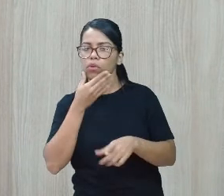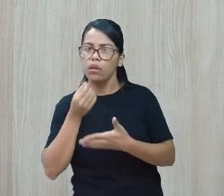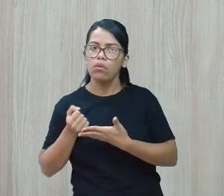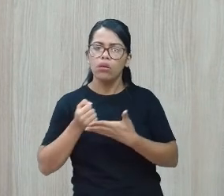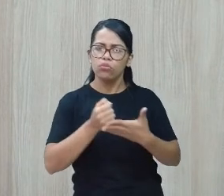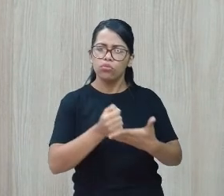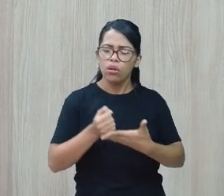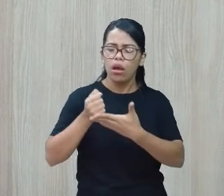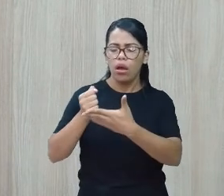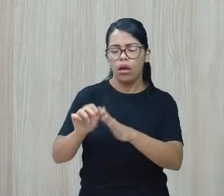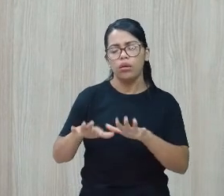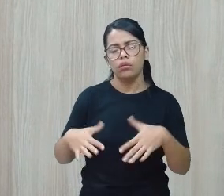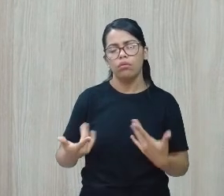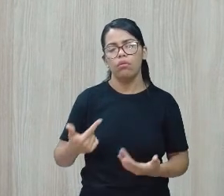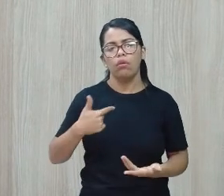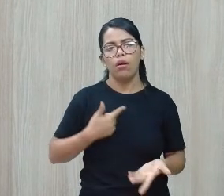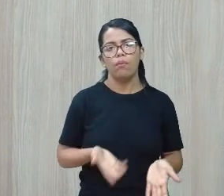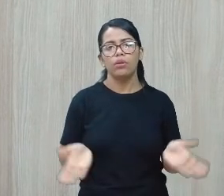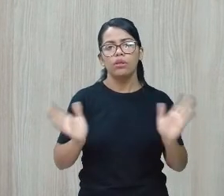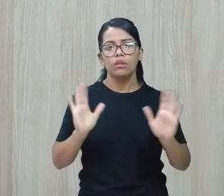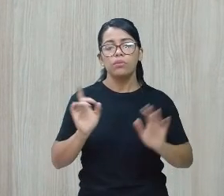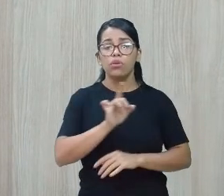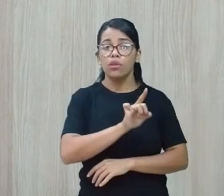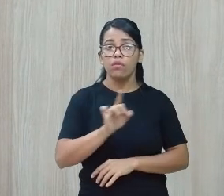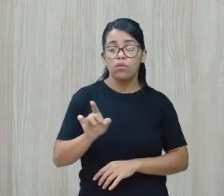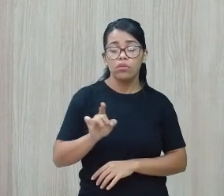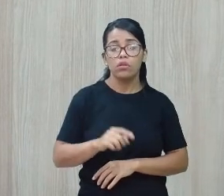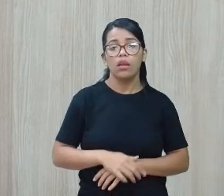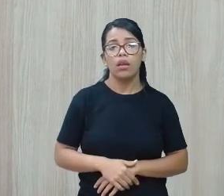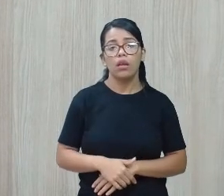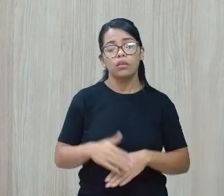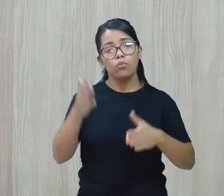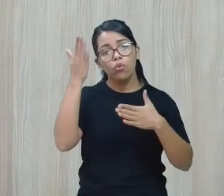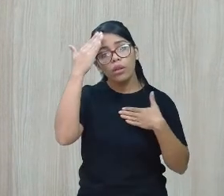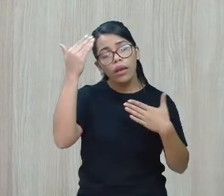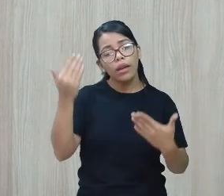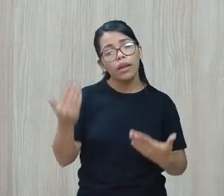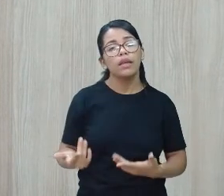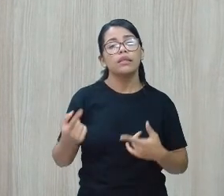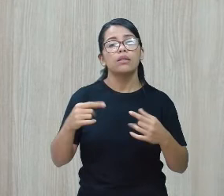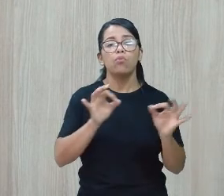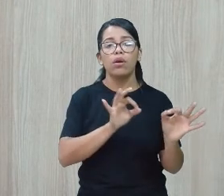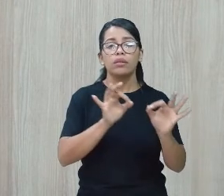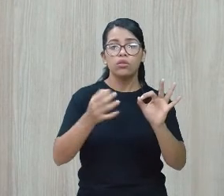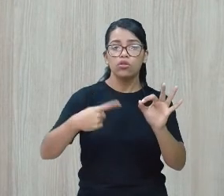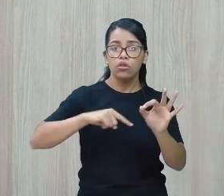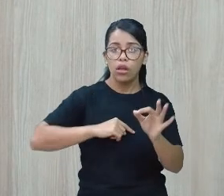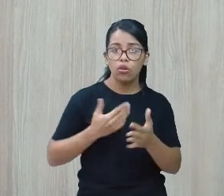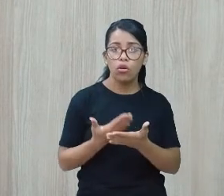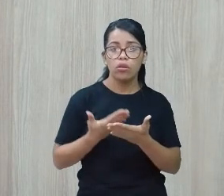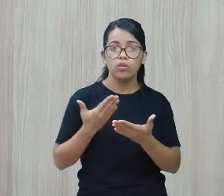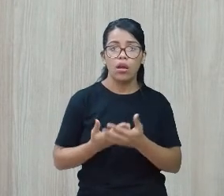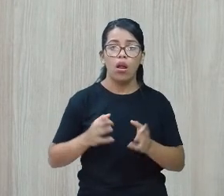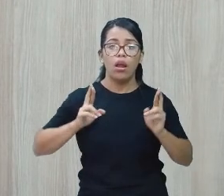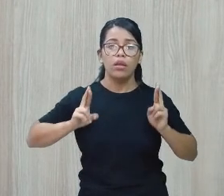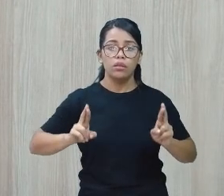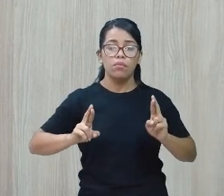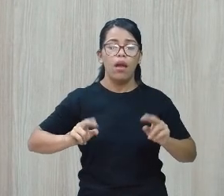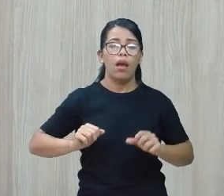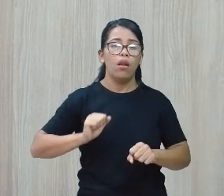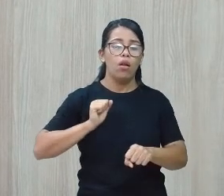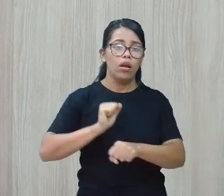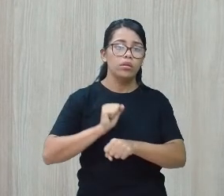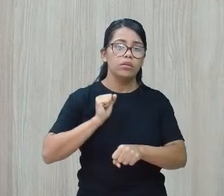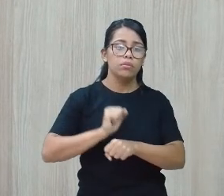eu estou me despedindo aqui de vocês, né? Muito grata por assistir a nossa aula. Conto com a participação de